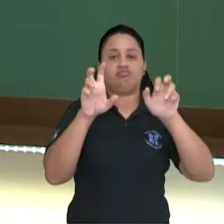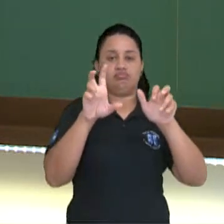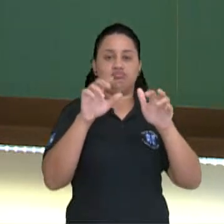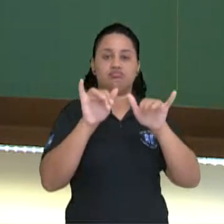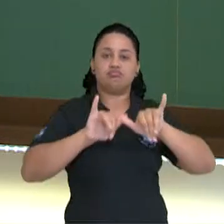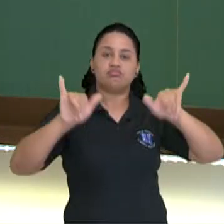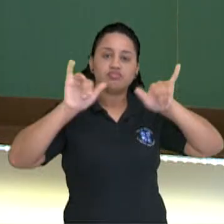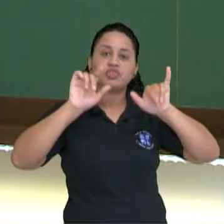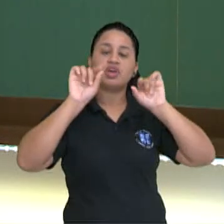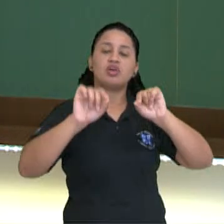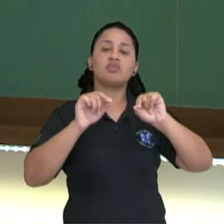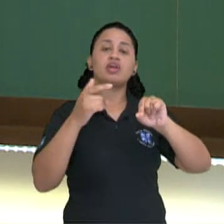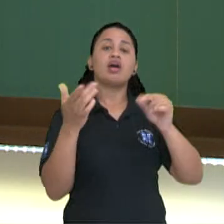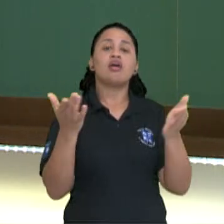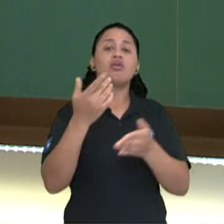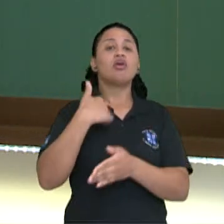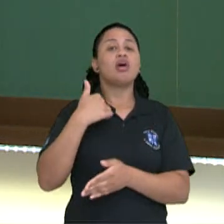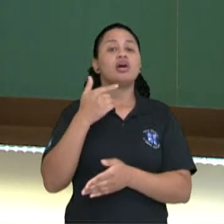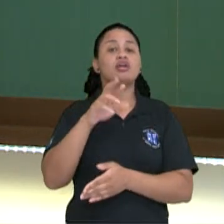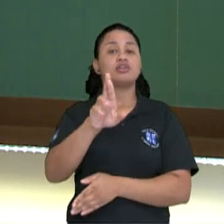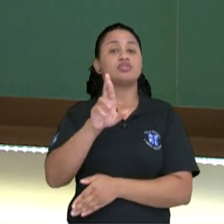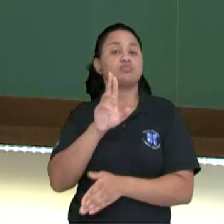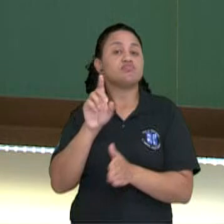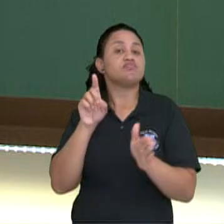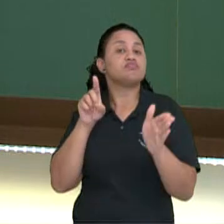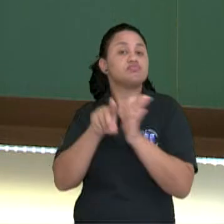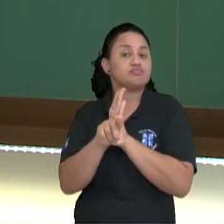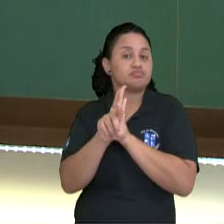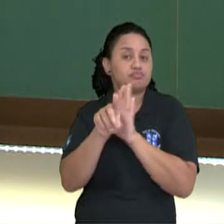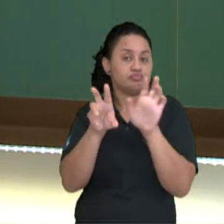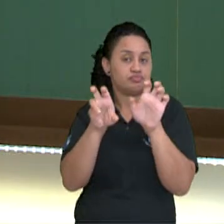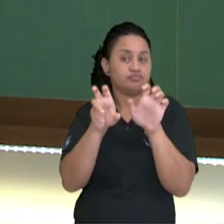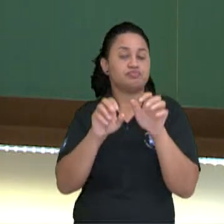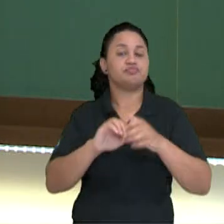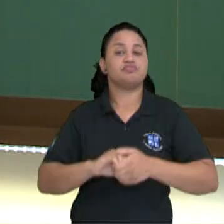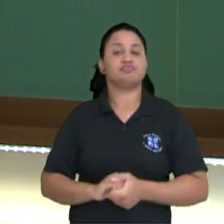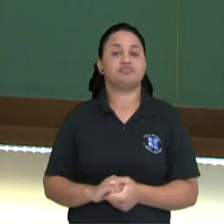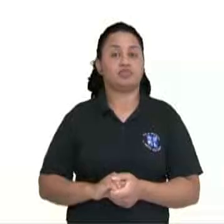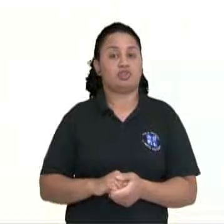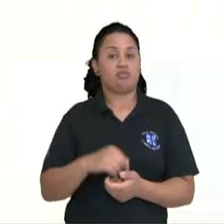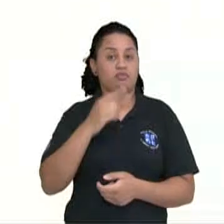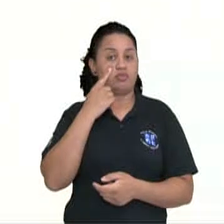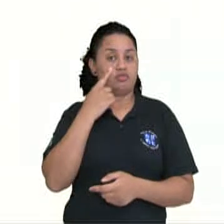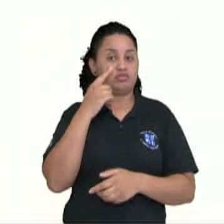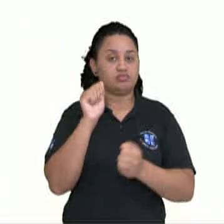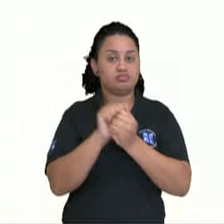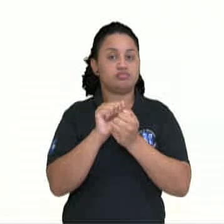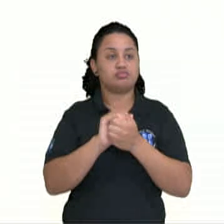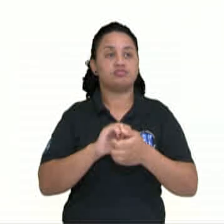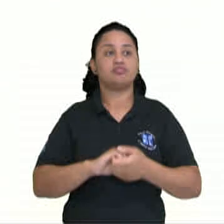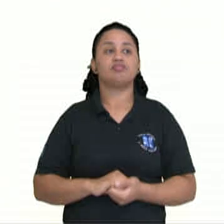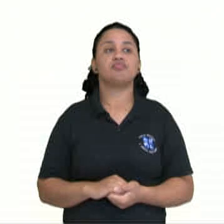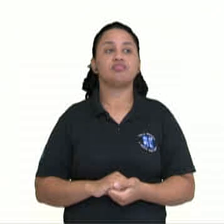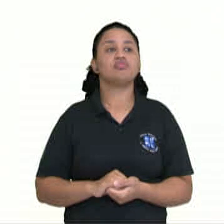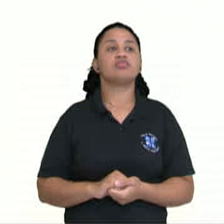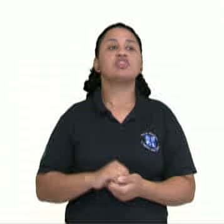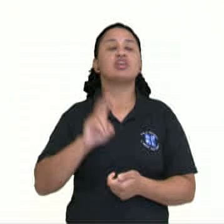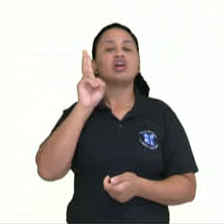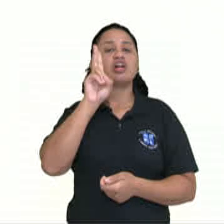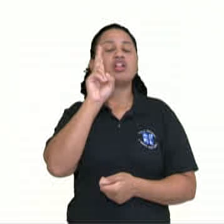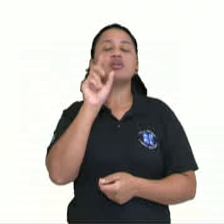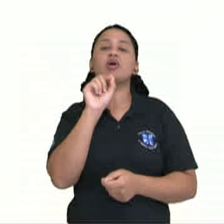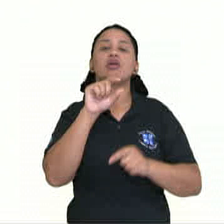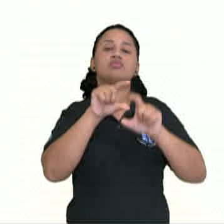notícia, então a gente vai responder uma questão sobre ela. Acompanhe a leitura, por favor. A gente vai retomar um trecho